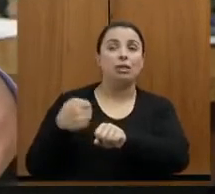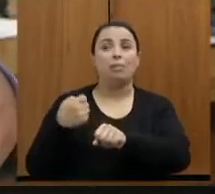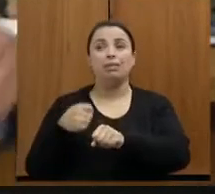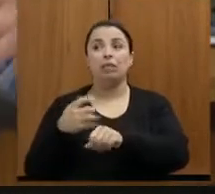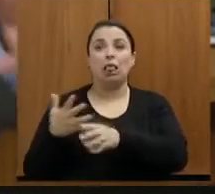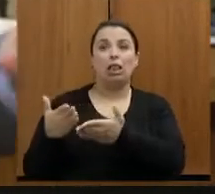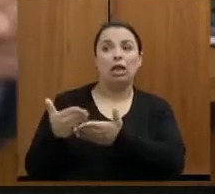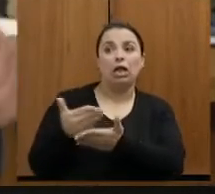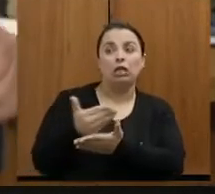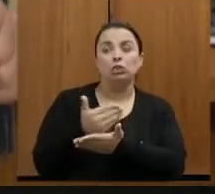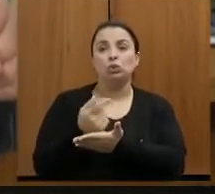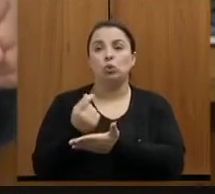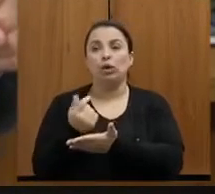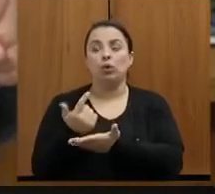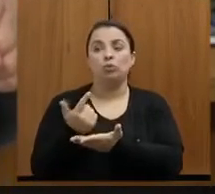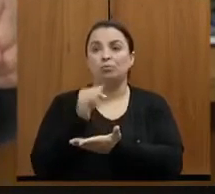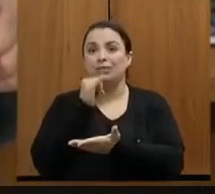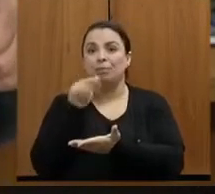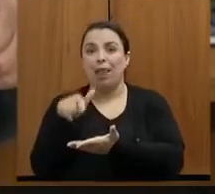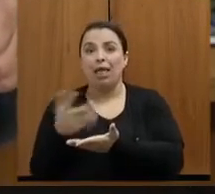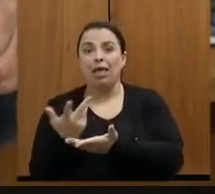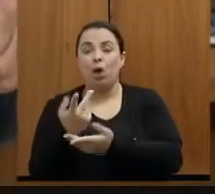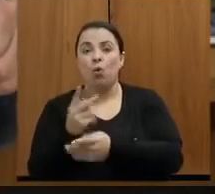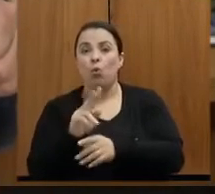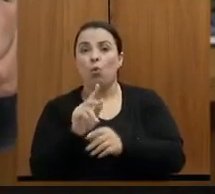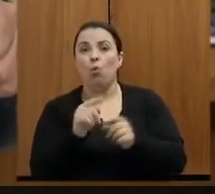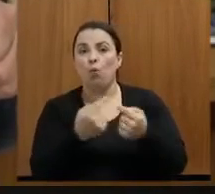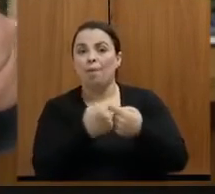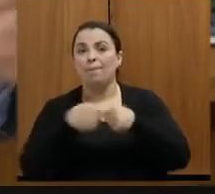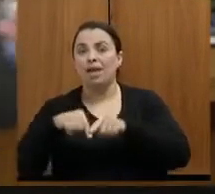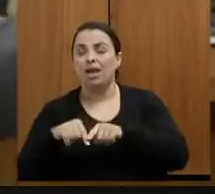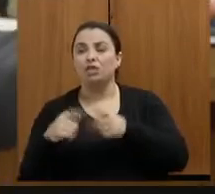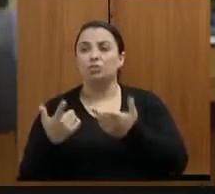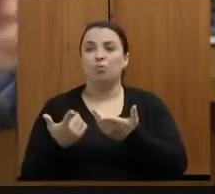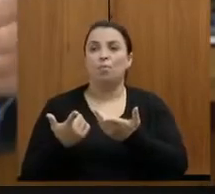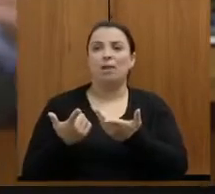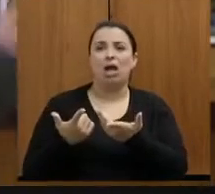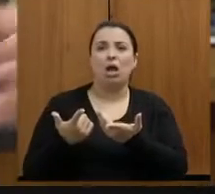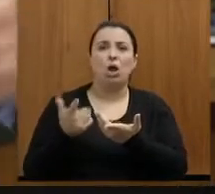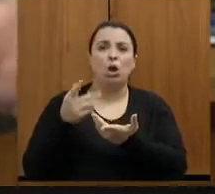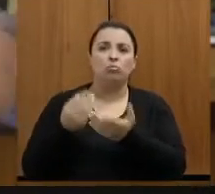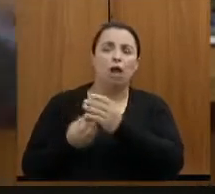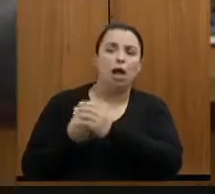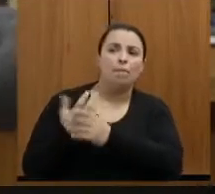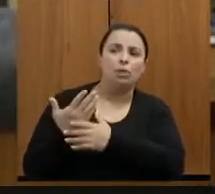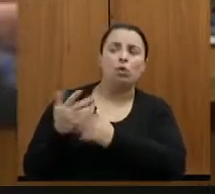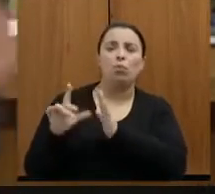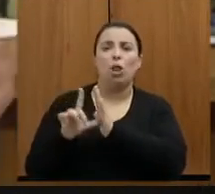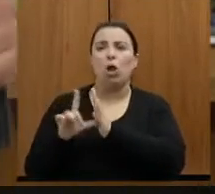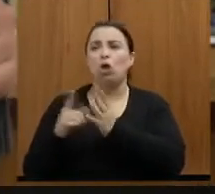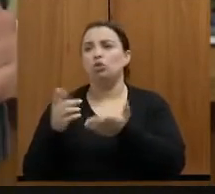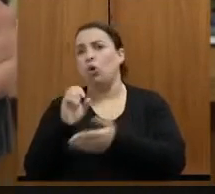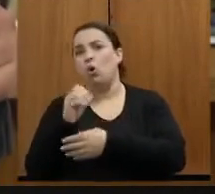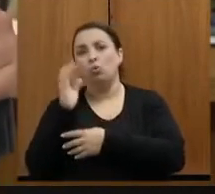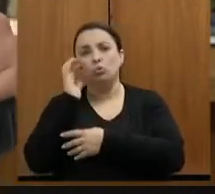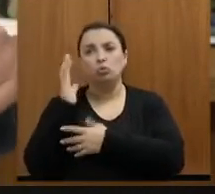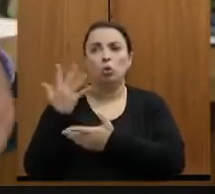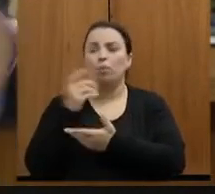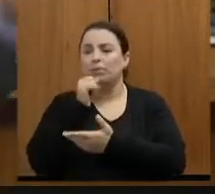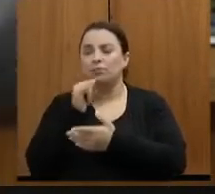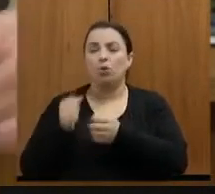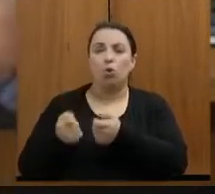quer, imagina, pegar um empréstimo para financiar um negócio, um sonho, quer comprar um carro, quer